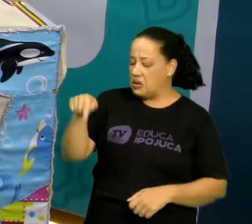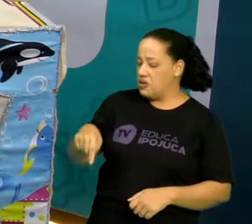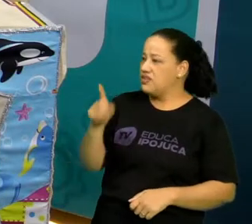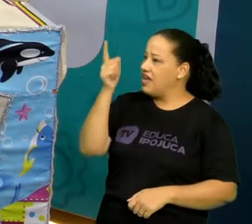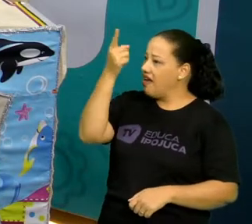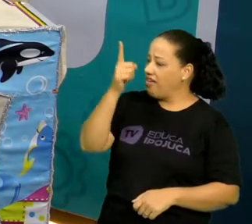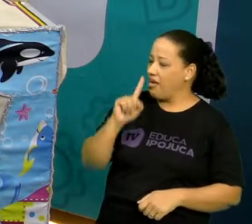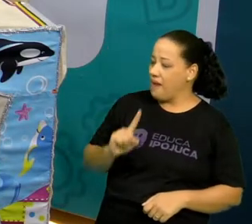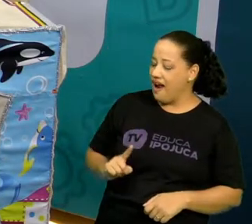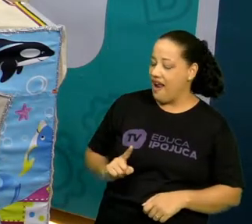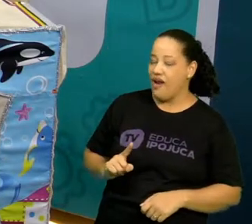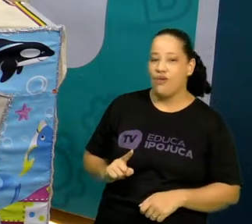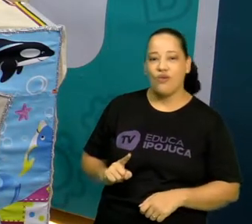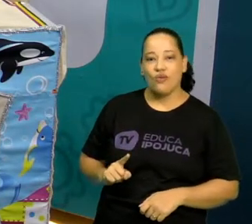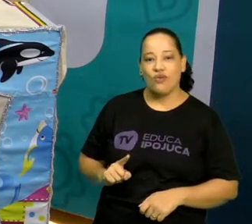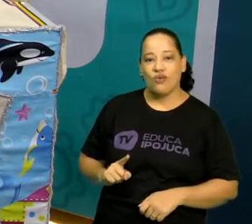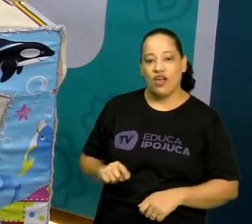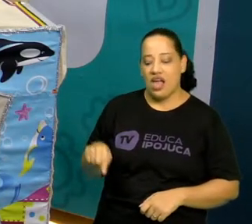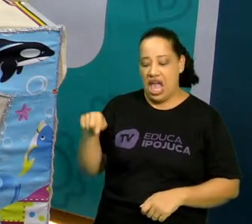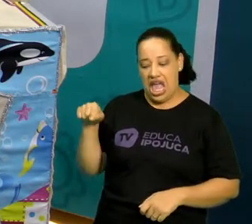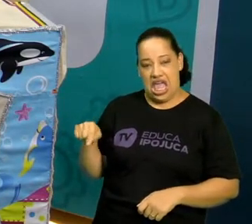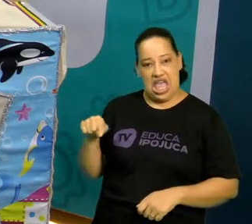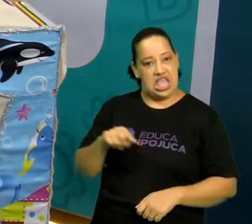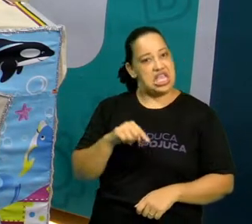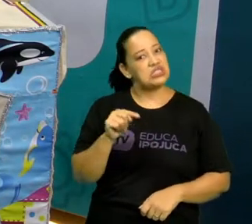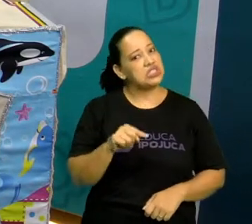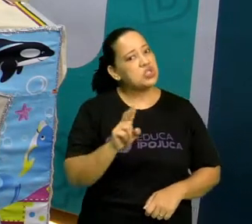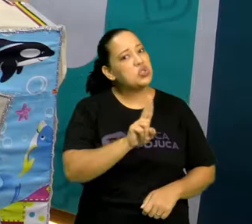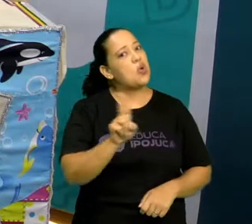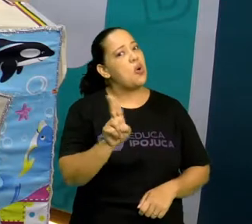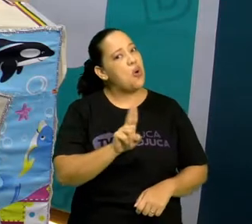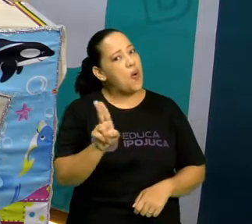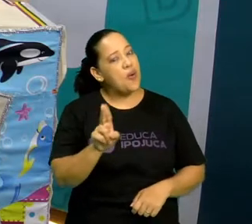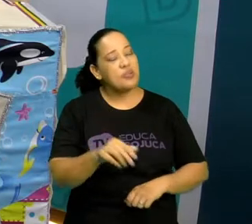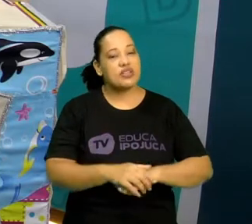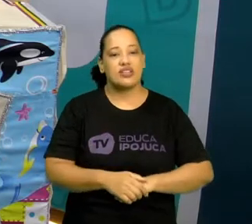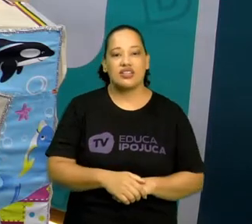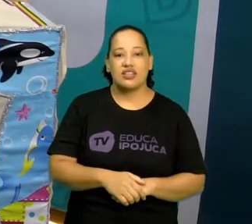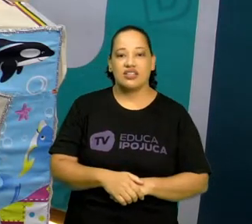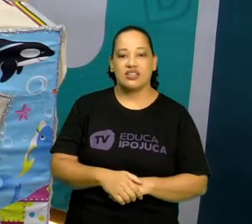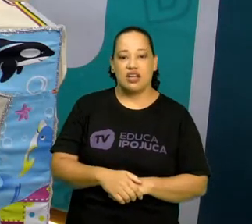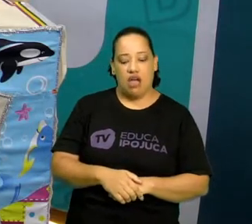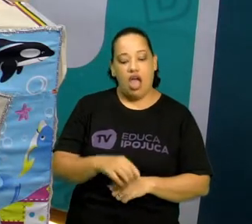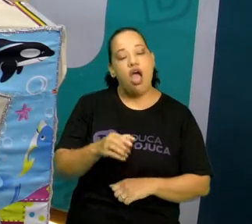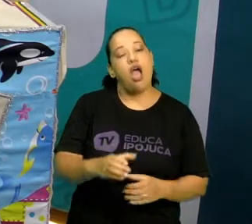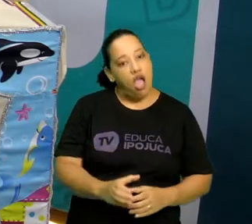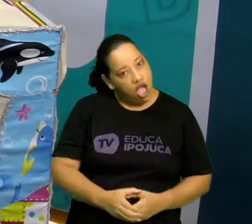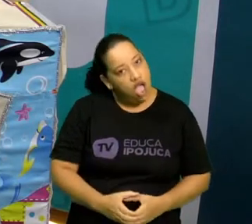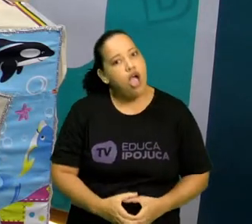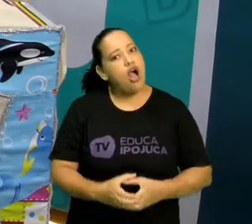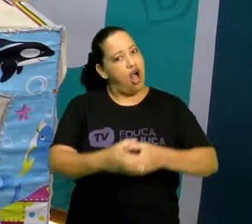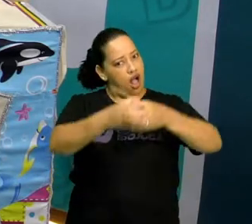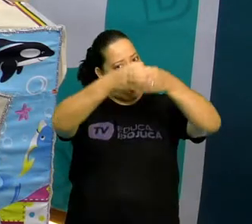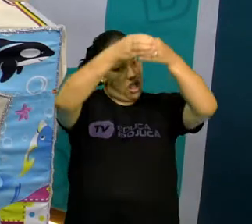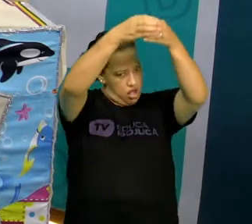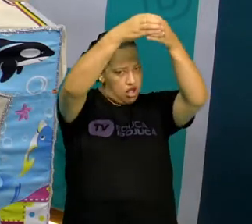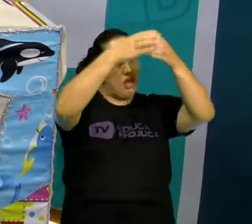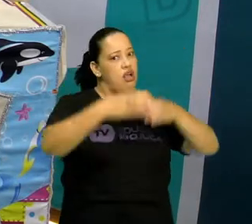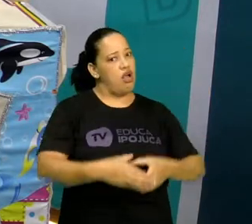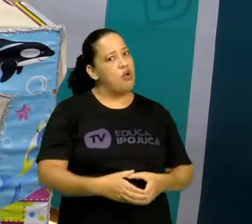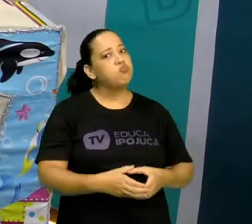né? Ah, esse negócio tem nome, tá? Qual é o nome? O nome é uma torre. Ah, já sei o que é